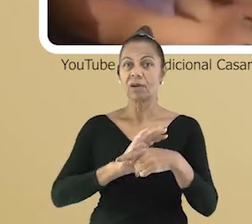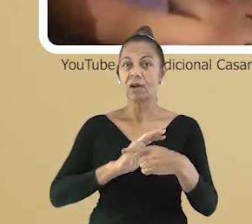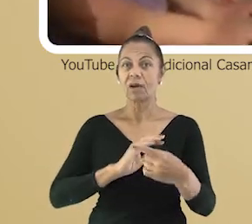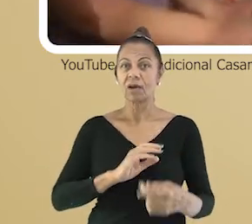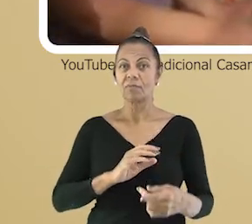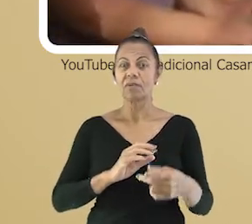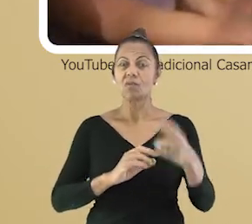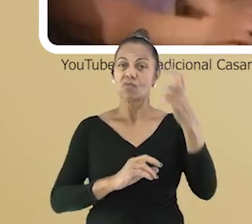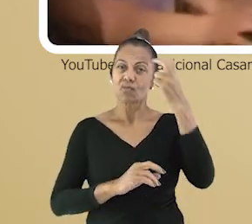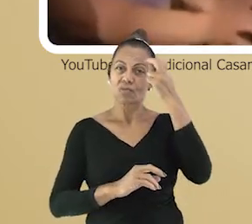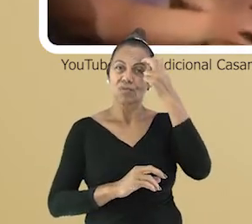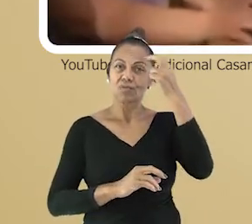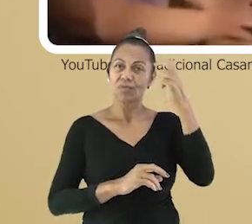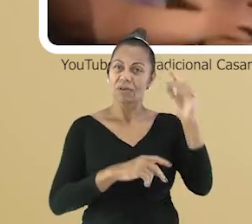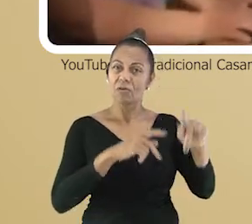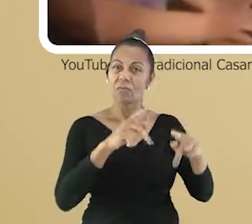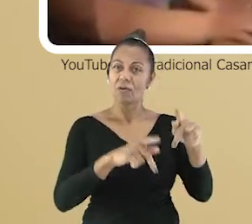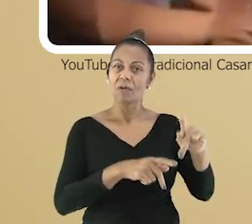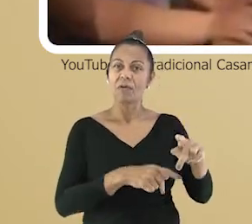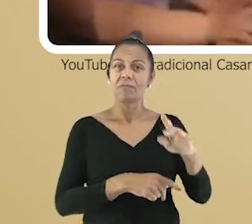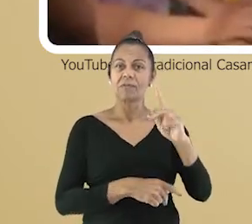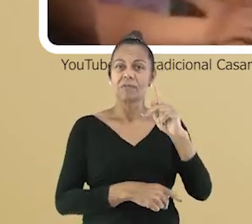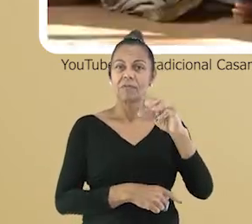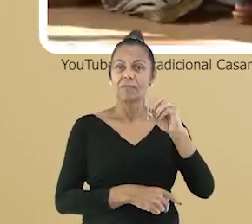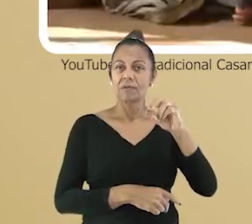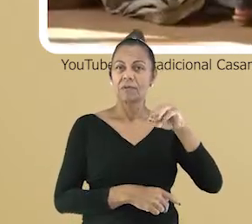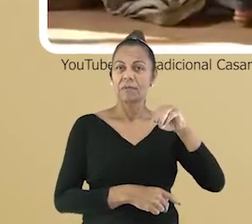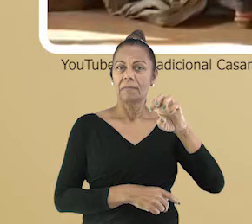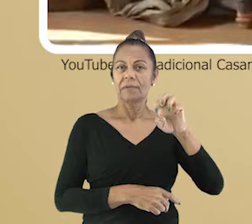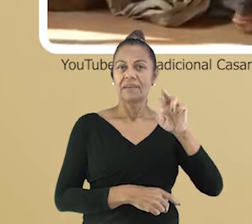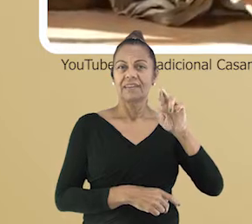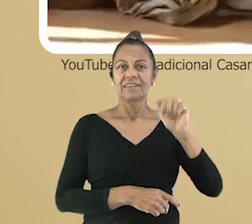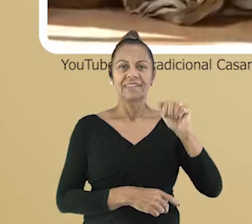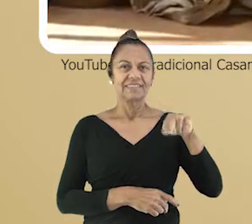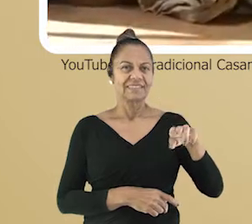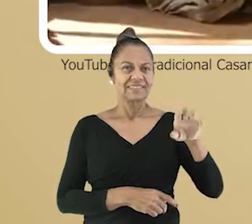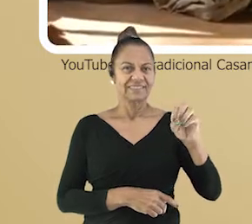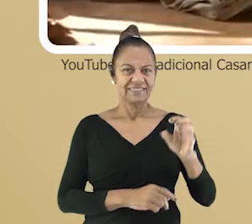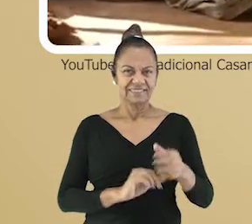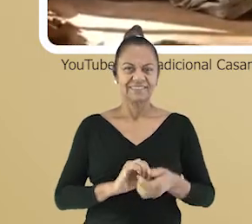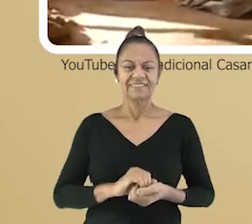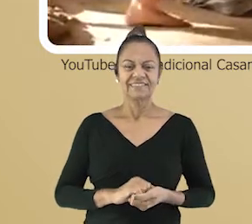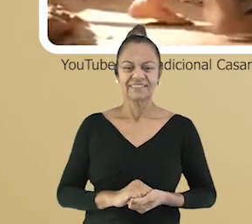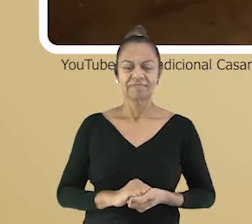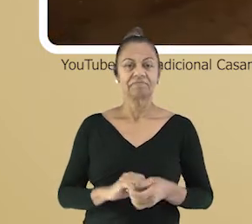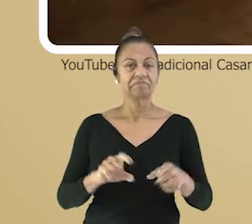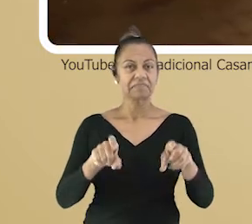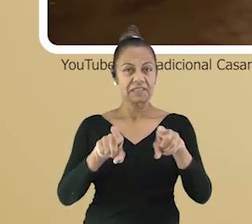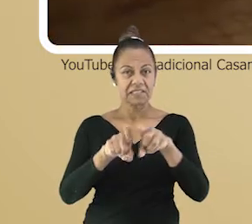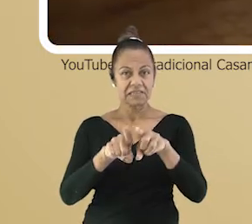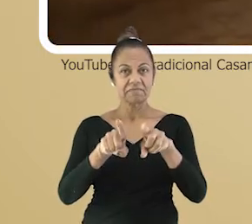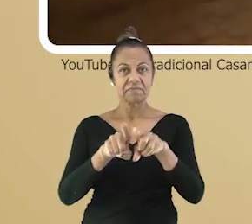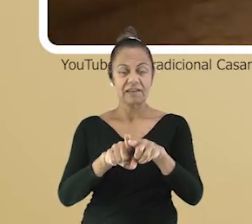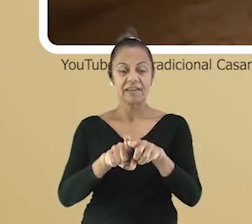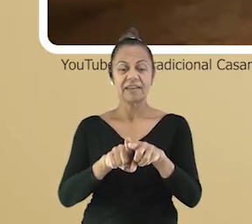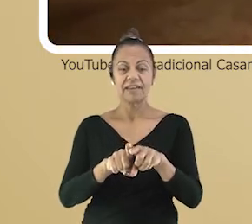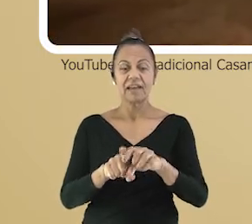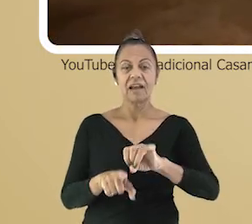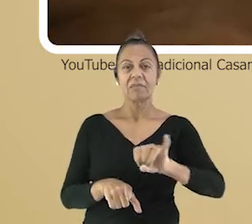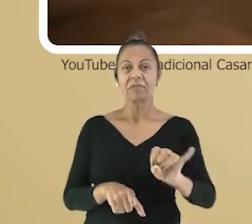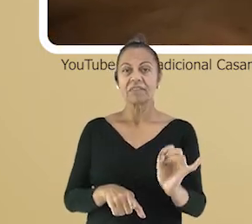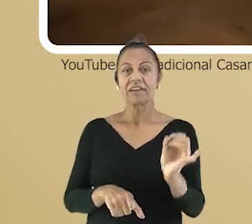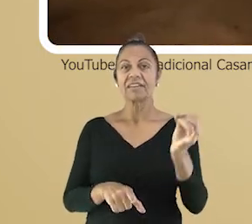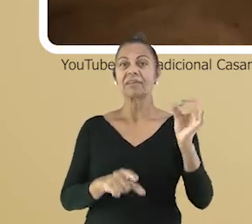o respeito e empenho de todos. São noivos. A festa contou com todos os detalhes de um tradicional casamento